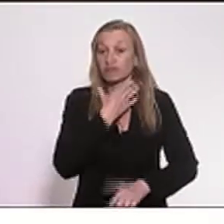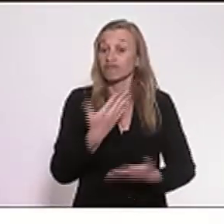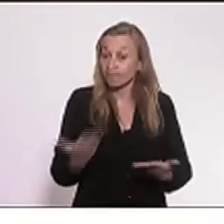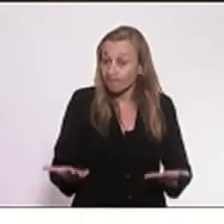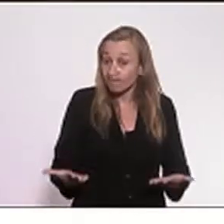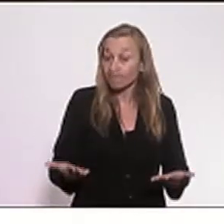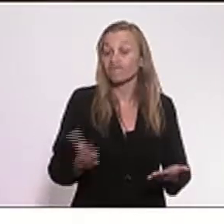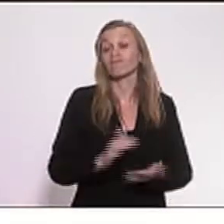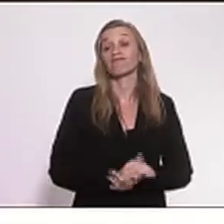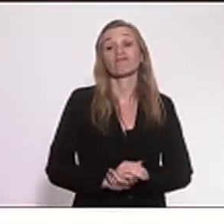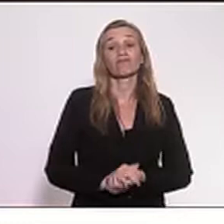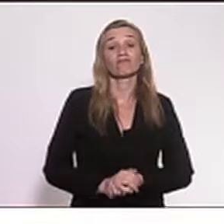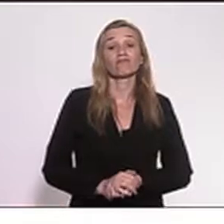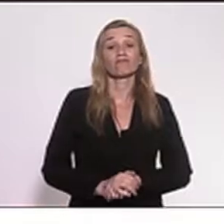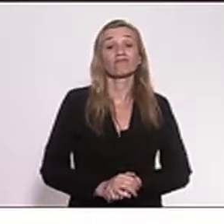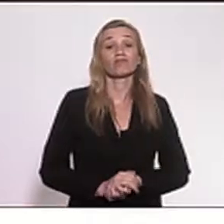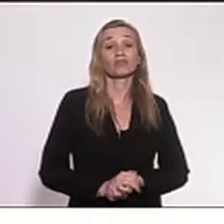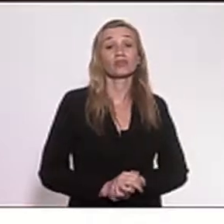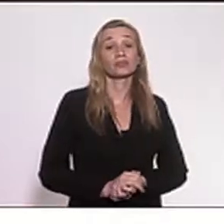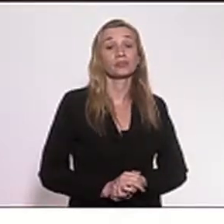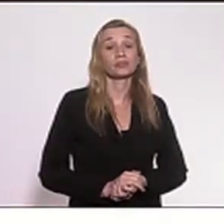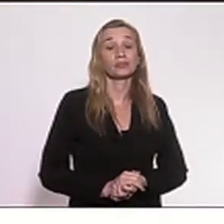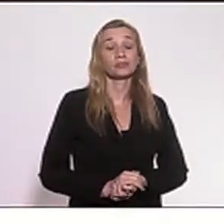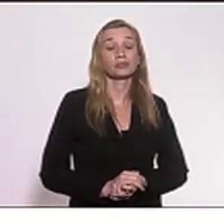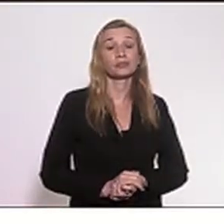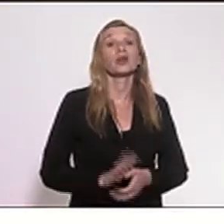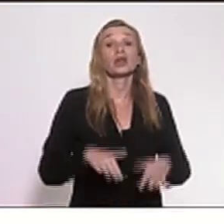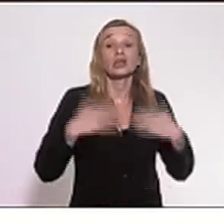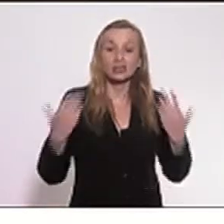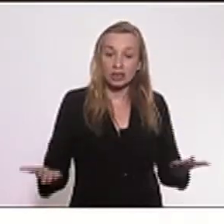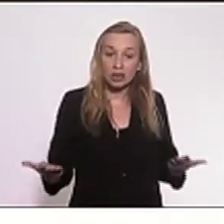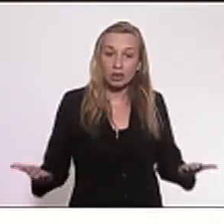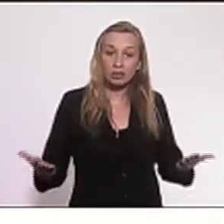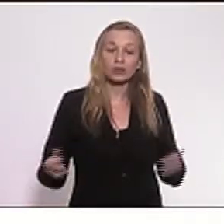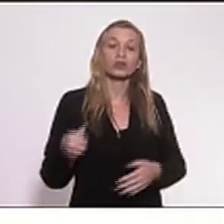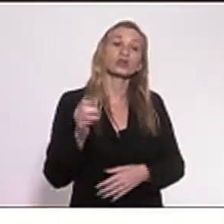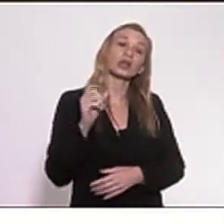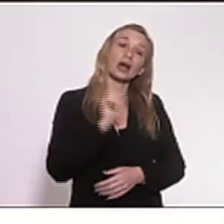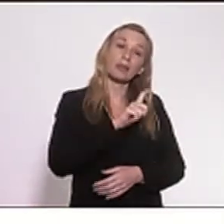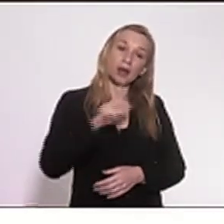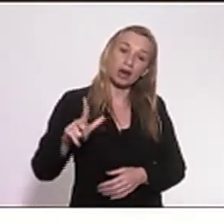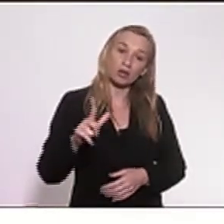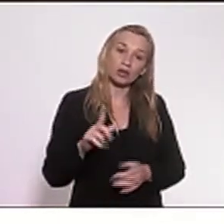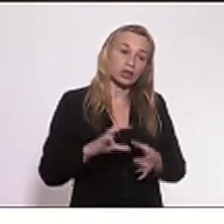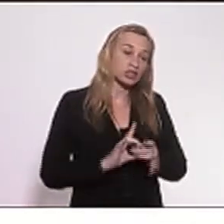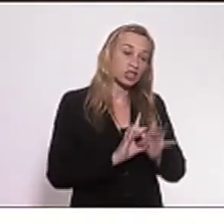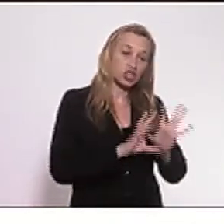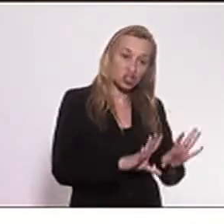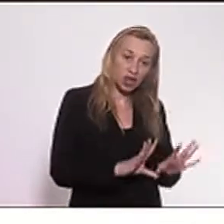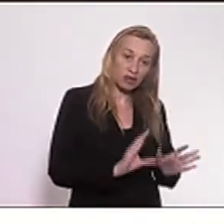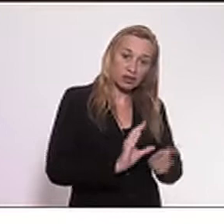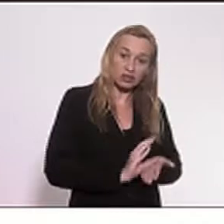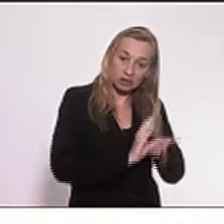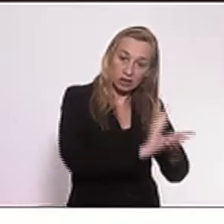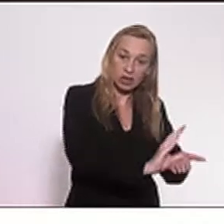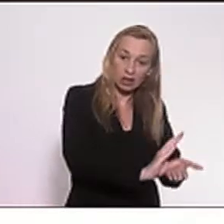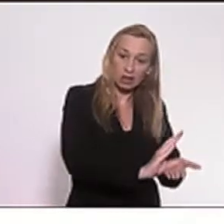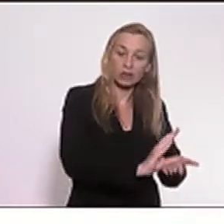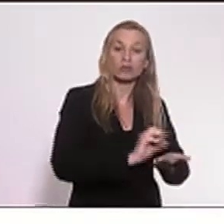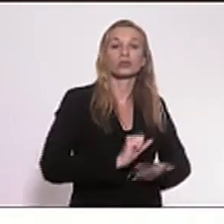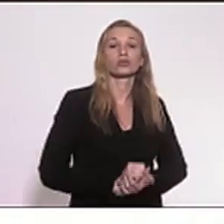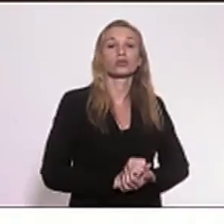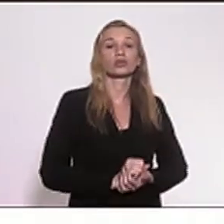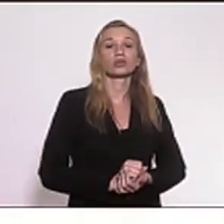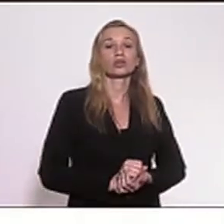na sua arrecadação. Então, à medida que o governo Sérgio Cabral deixava de repassar recursos,